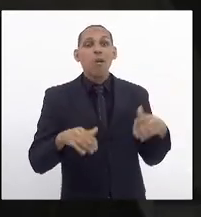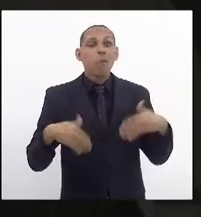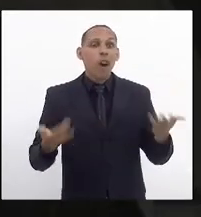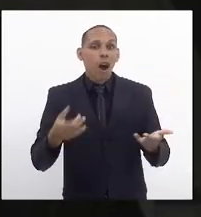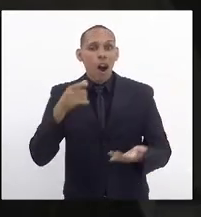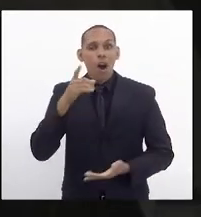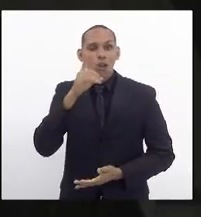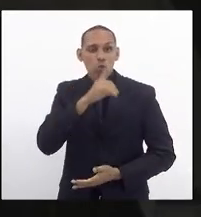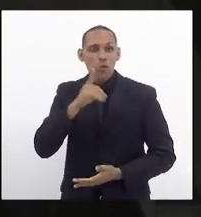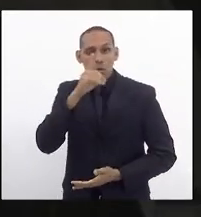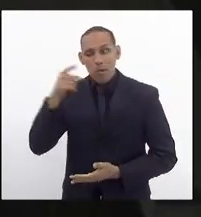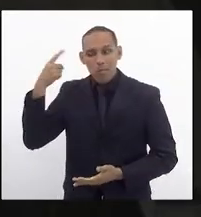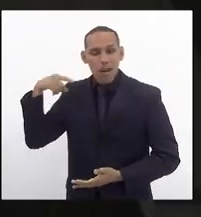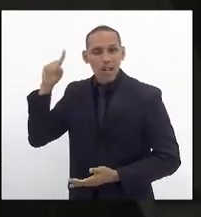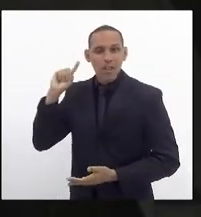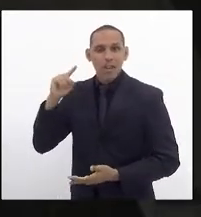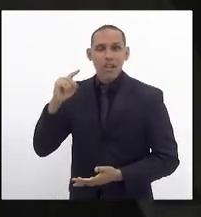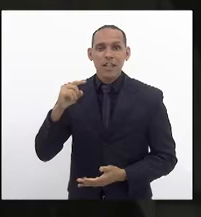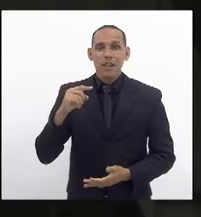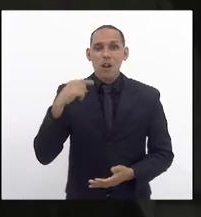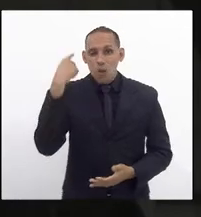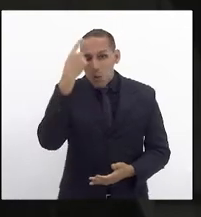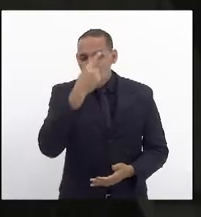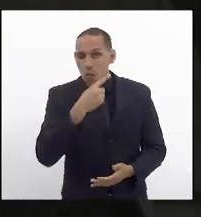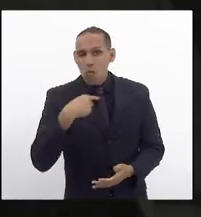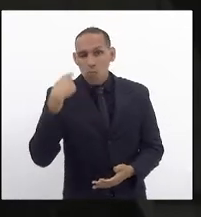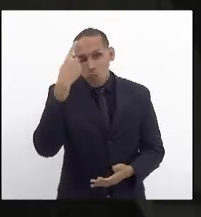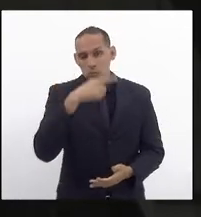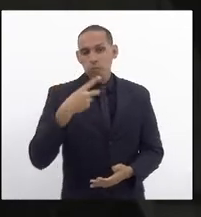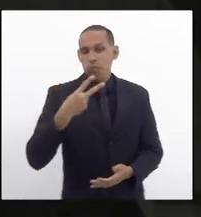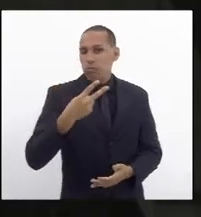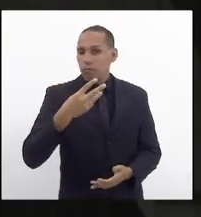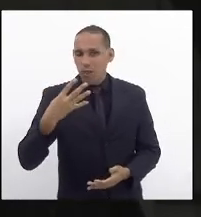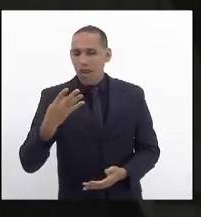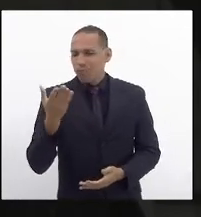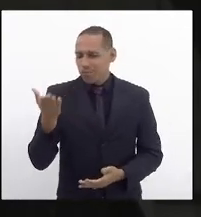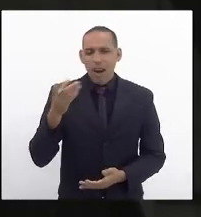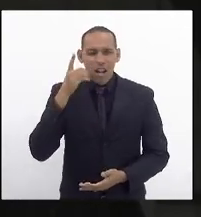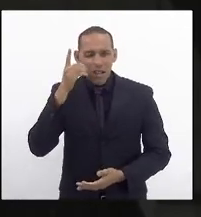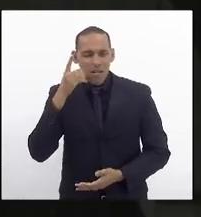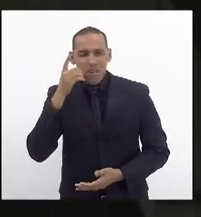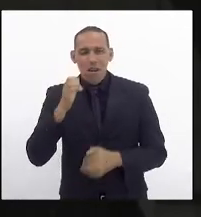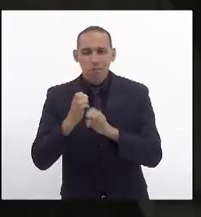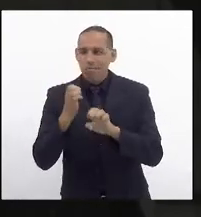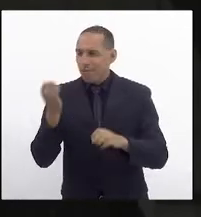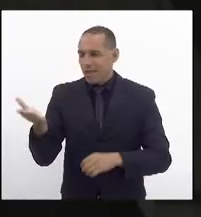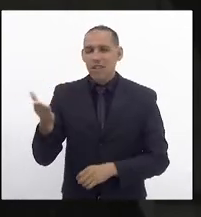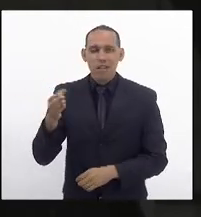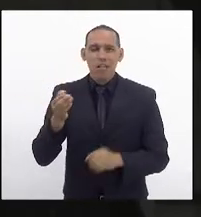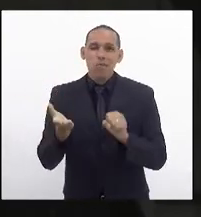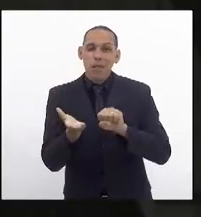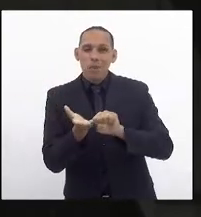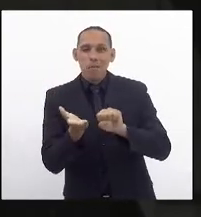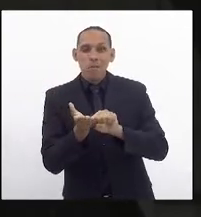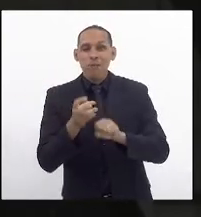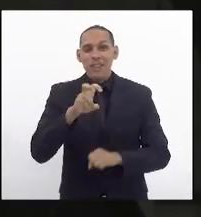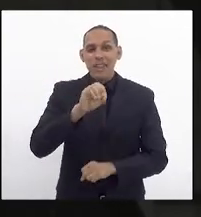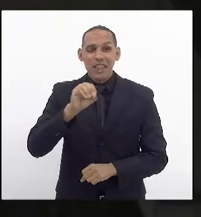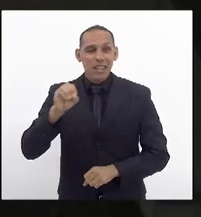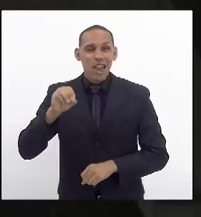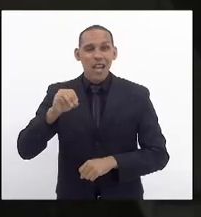quando em 24 horas Deputado Engenheiro Samuel Malafaia choveu mais de 500